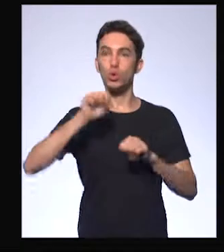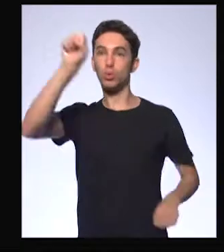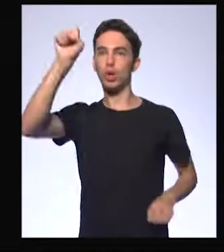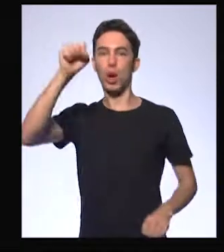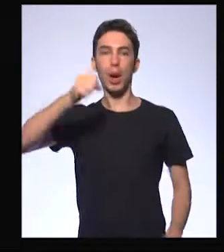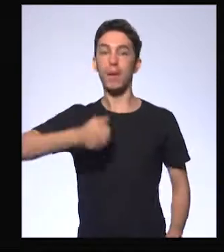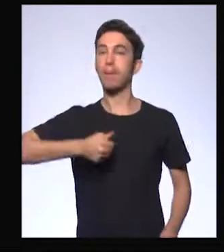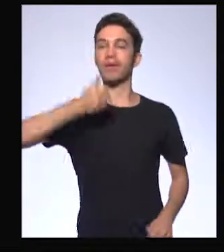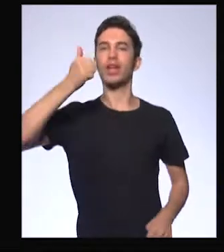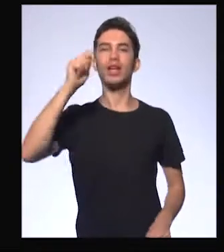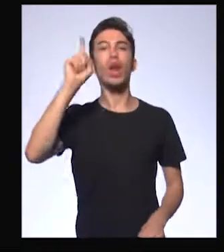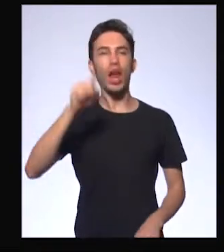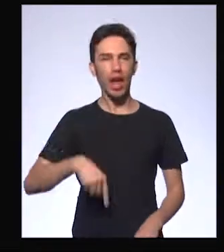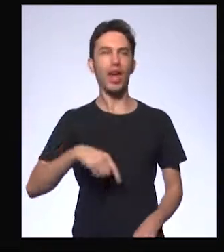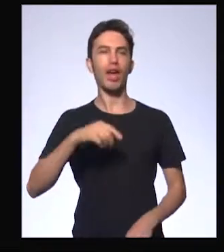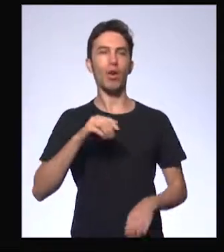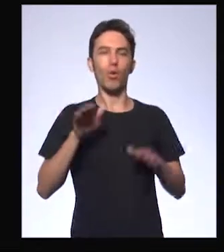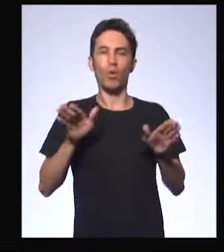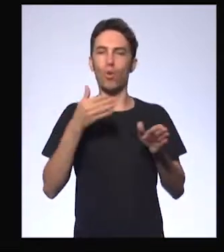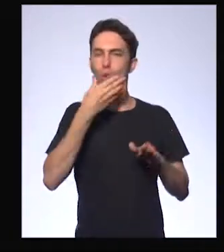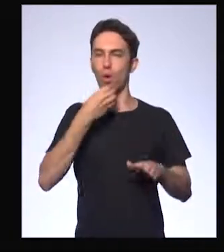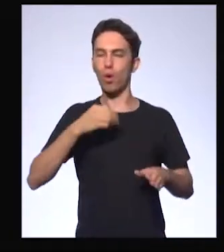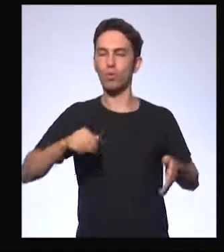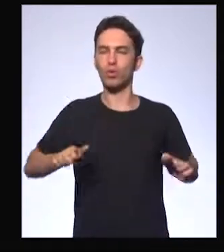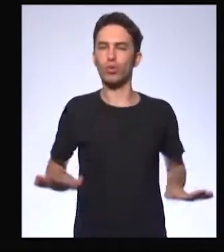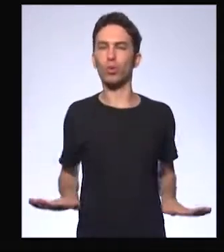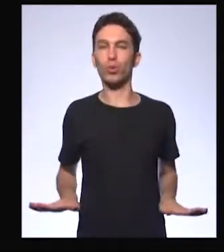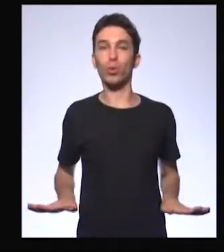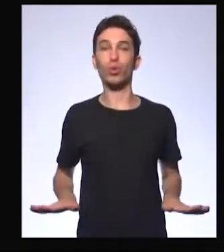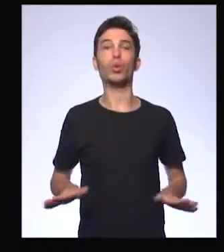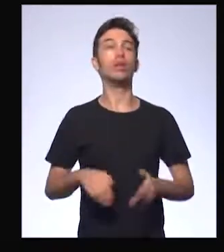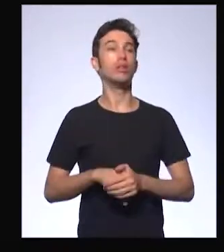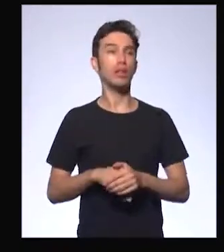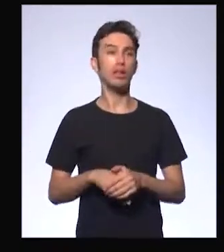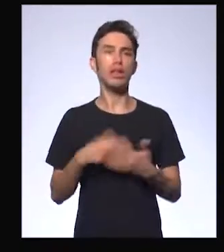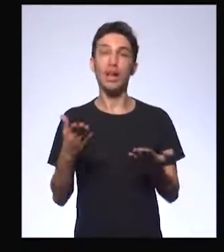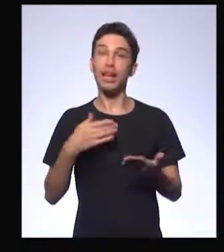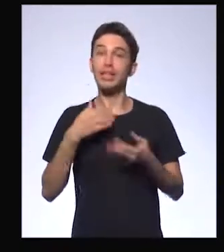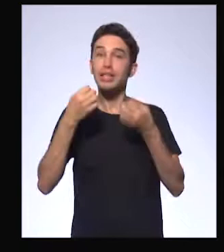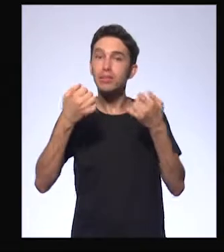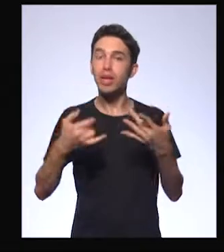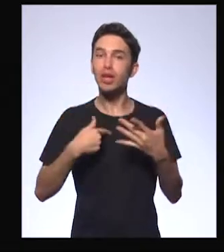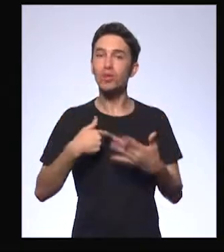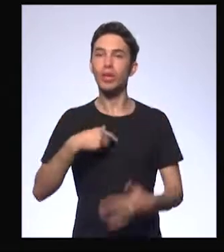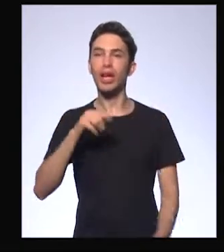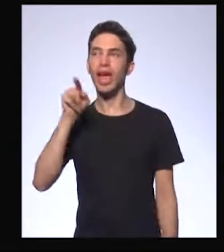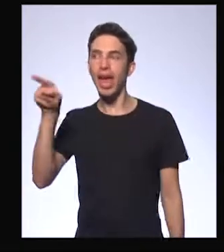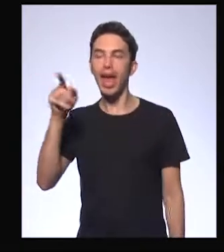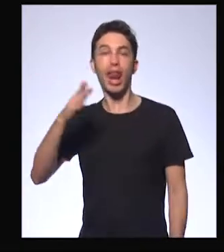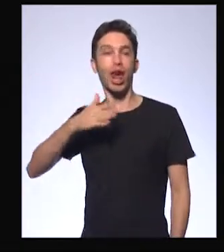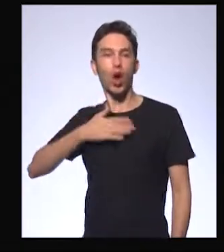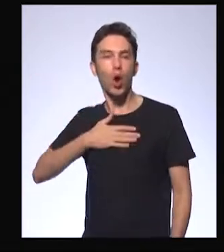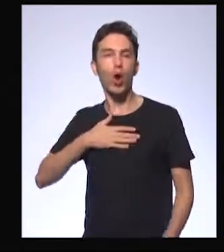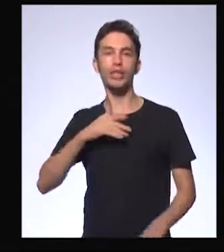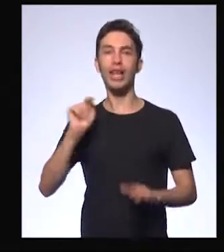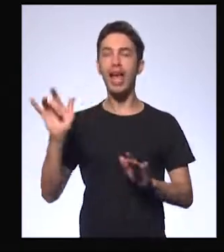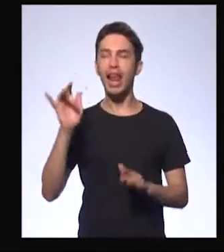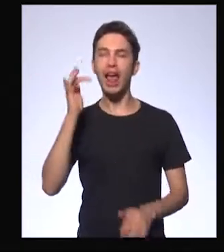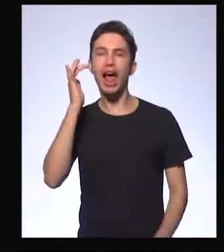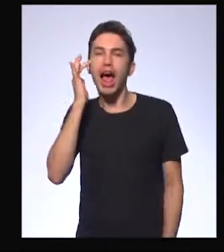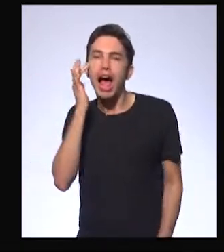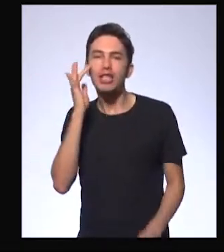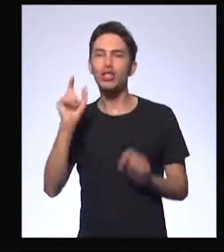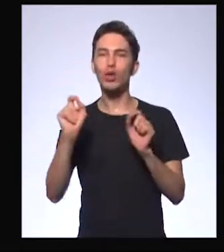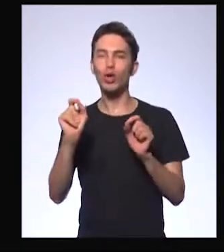Aí a gente já consegue saber que a pessoa está falando sobre o super-herói favorito dela, o que ela acha, o que ela mais